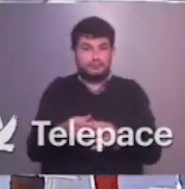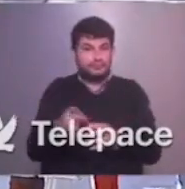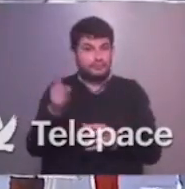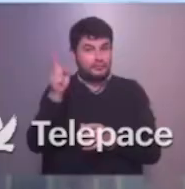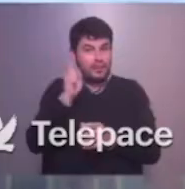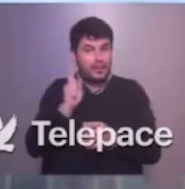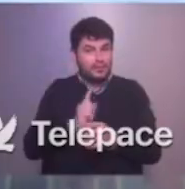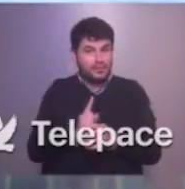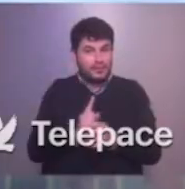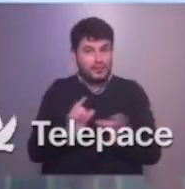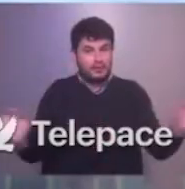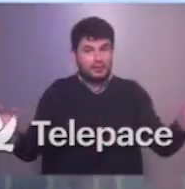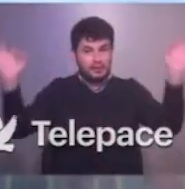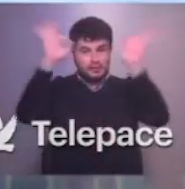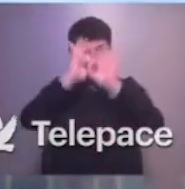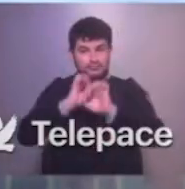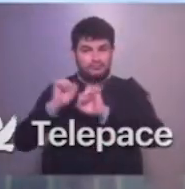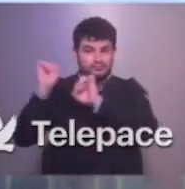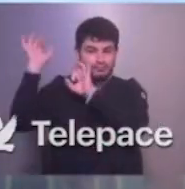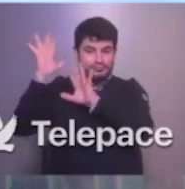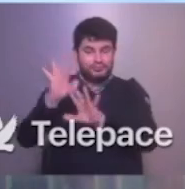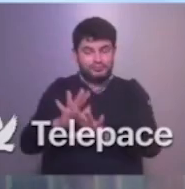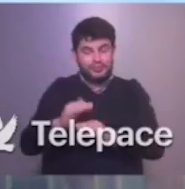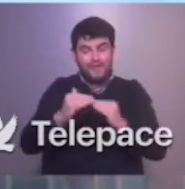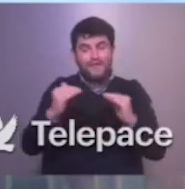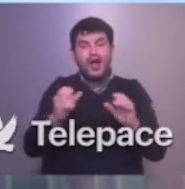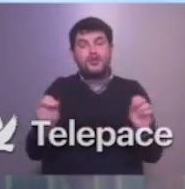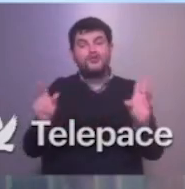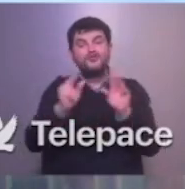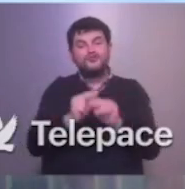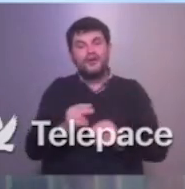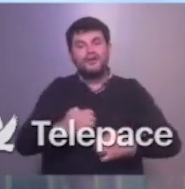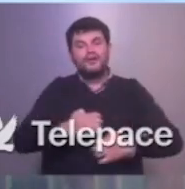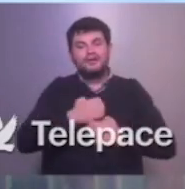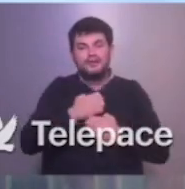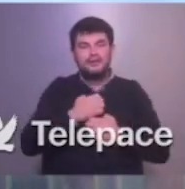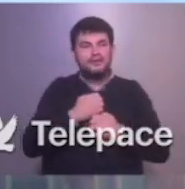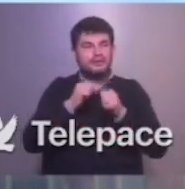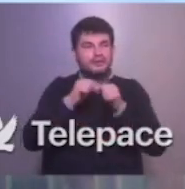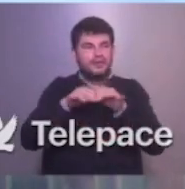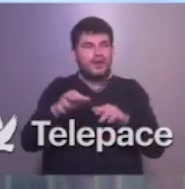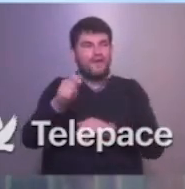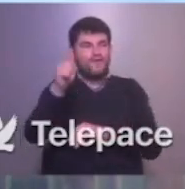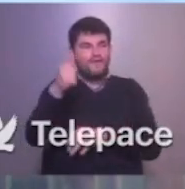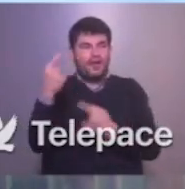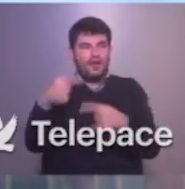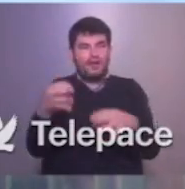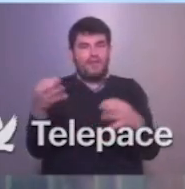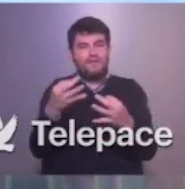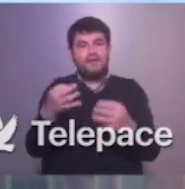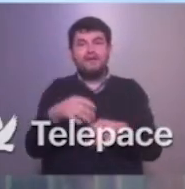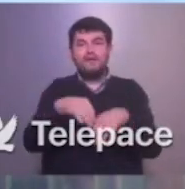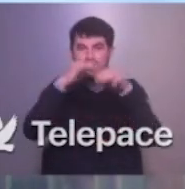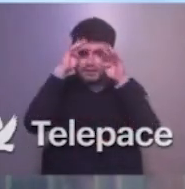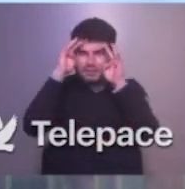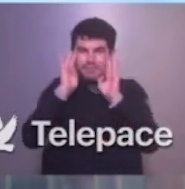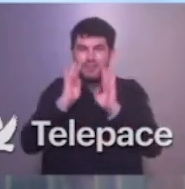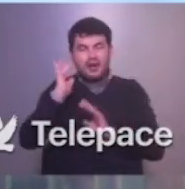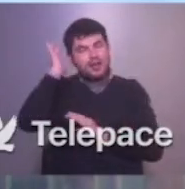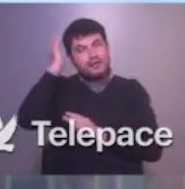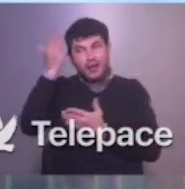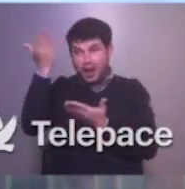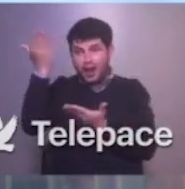Pentecostes começa de facto uma nova etapa para a vivência e transmissão da fé, e Maria